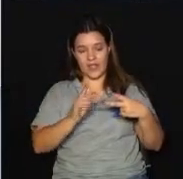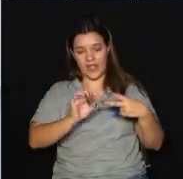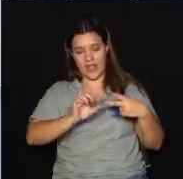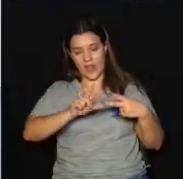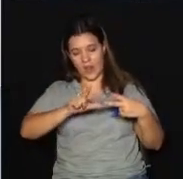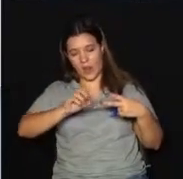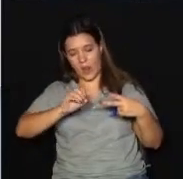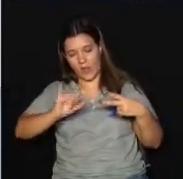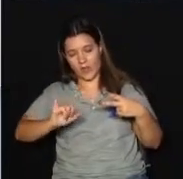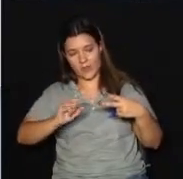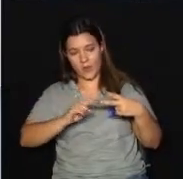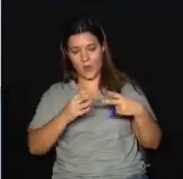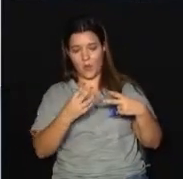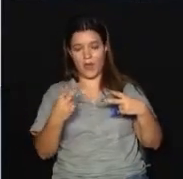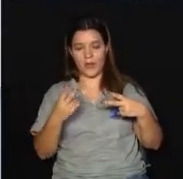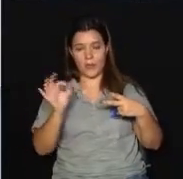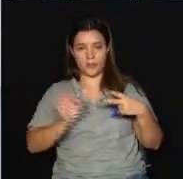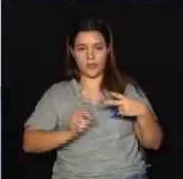Pietá